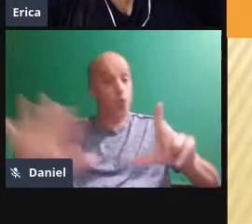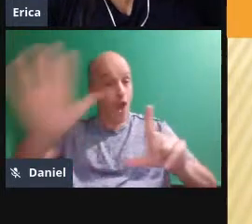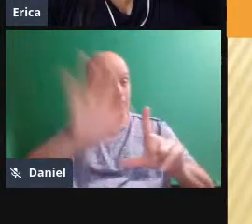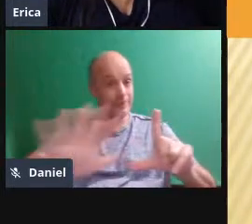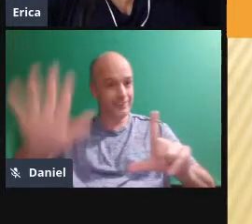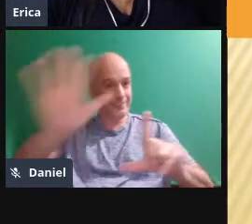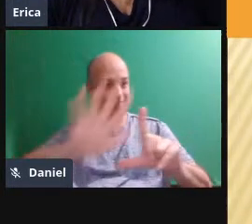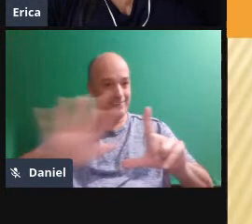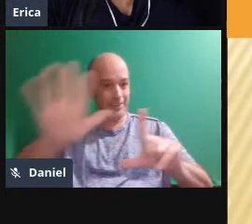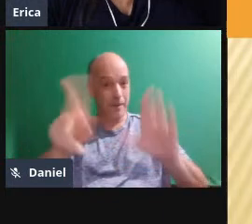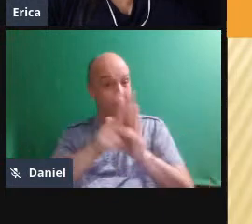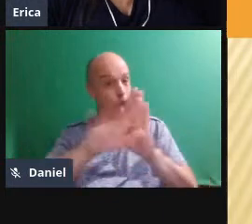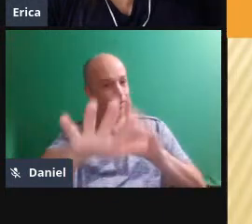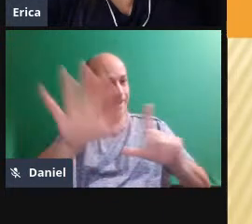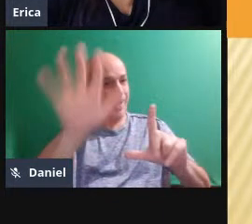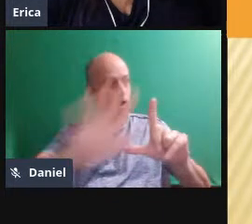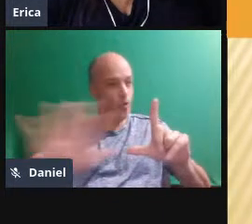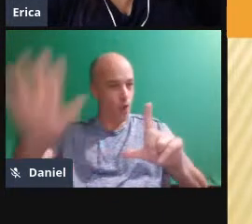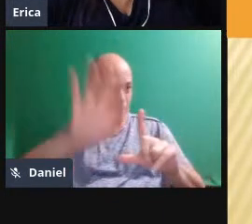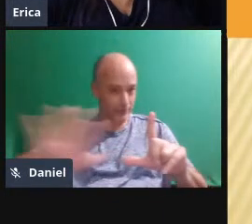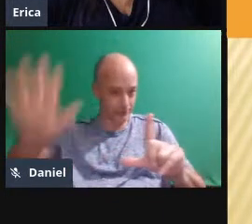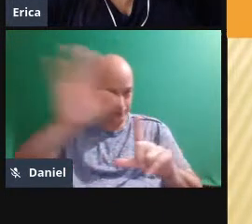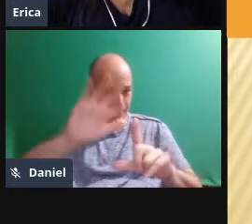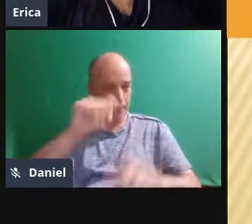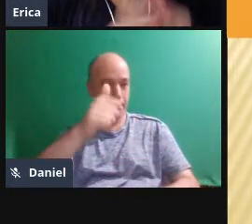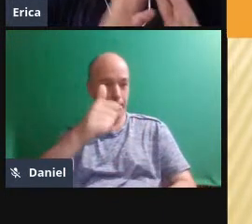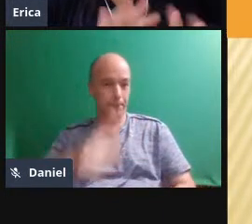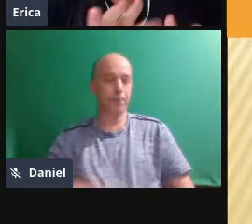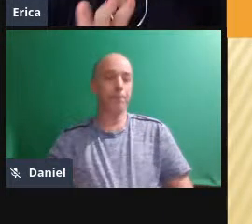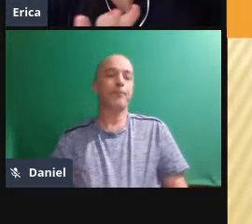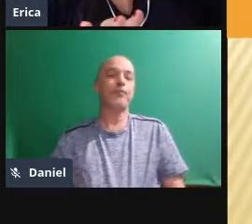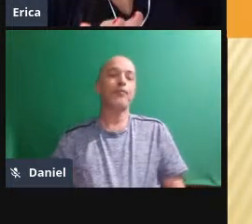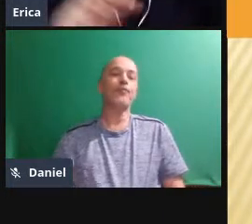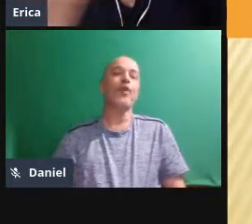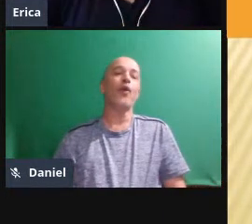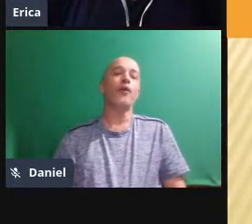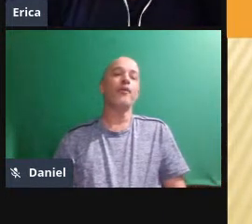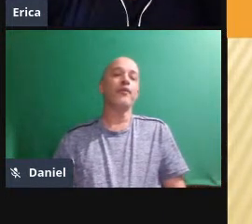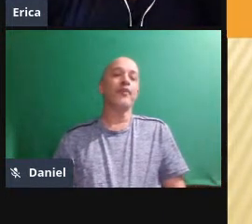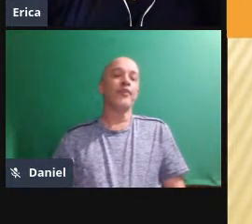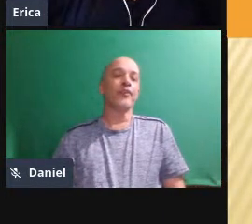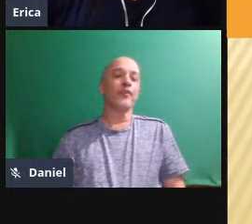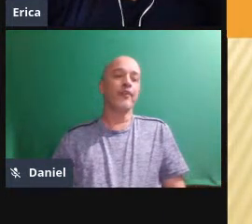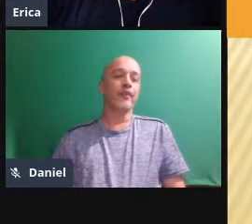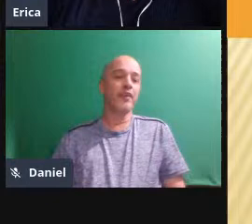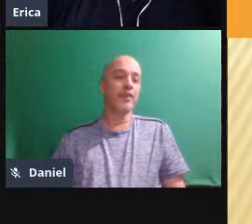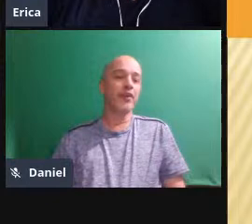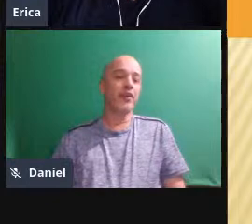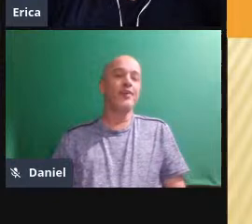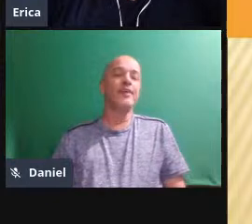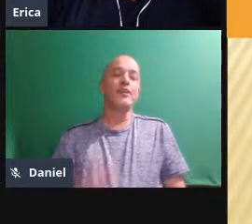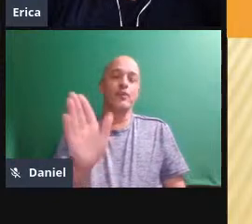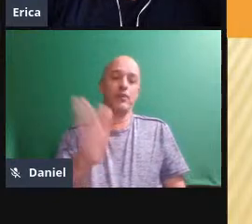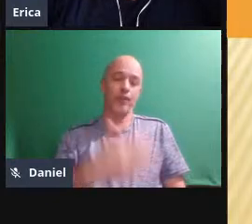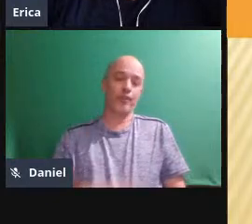Dança, avisos, placas. É do campo da linguagem, certo?